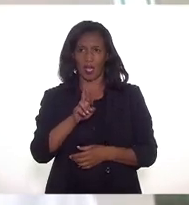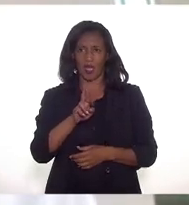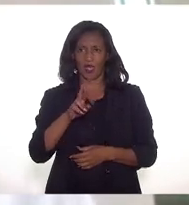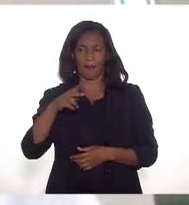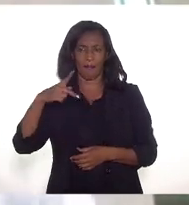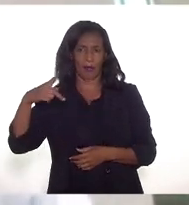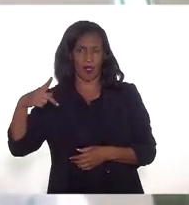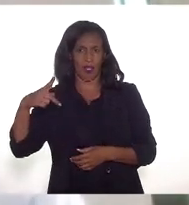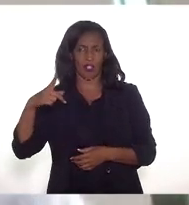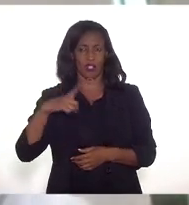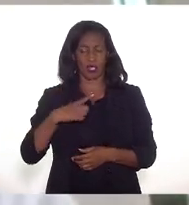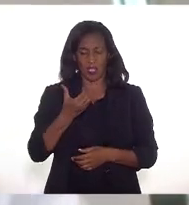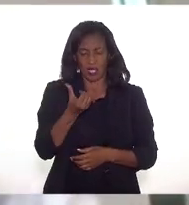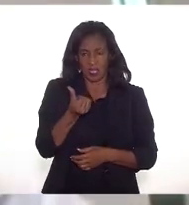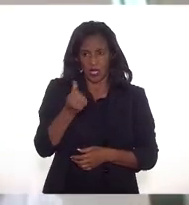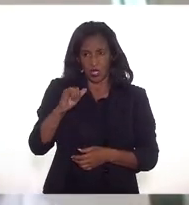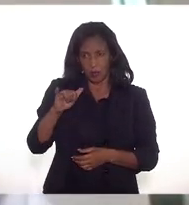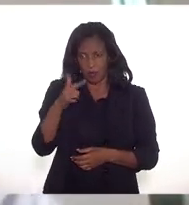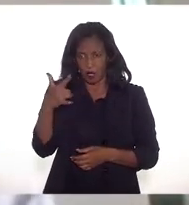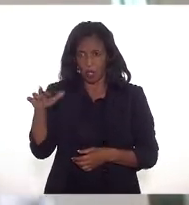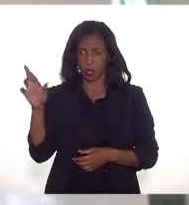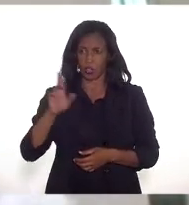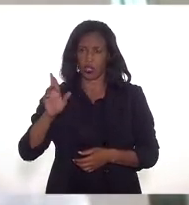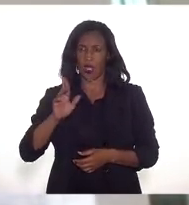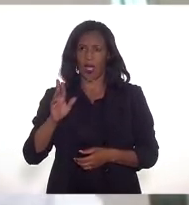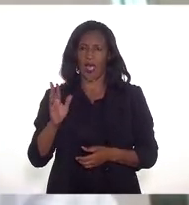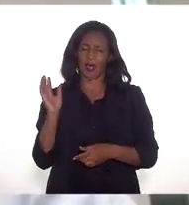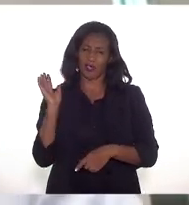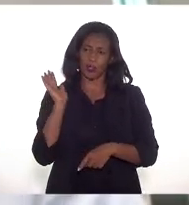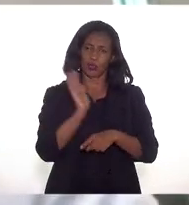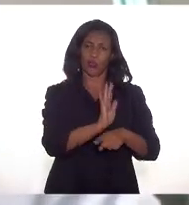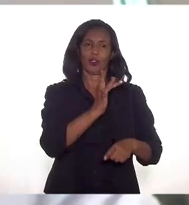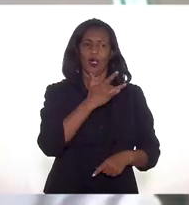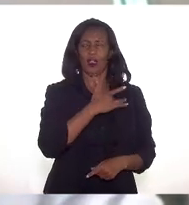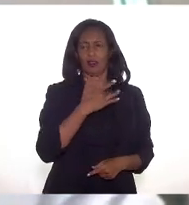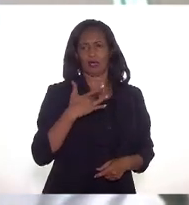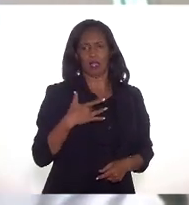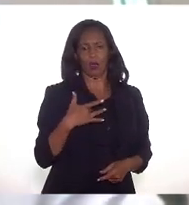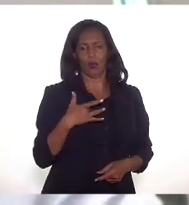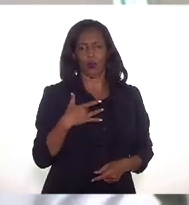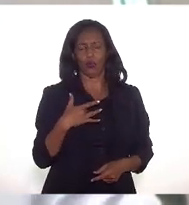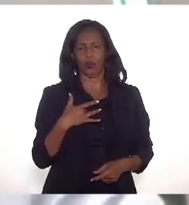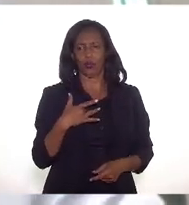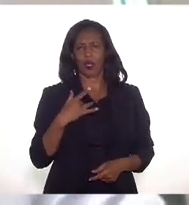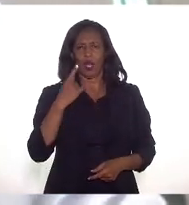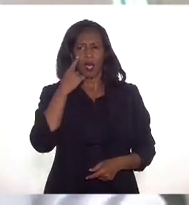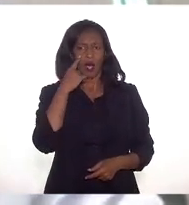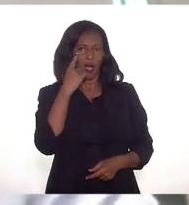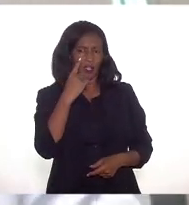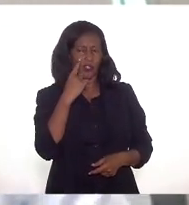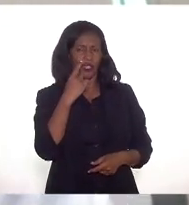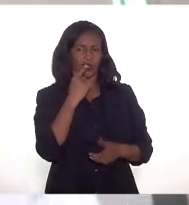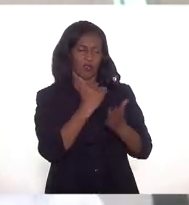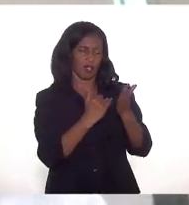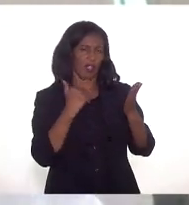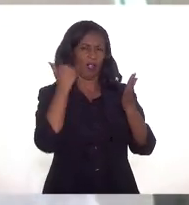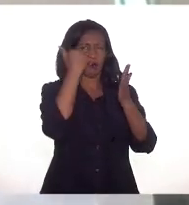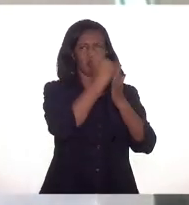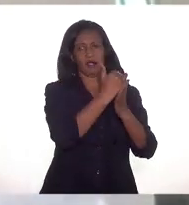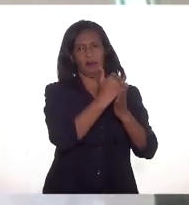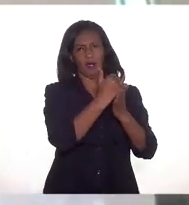bilhões de reais, para a saúde, para a gente ver se nos próximos anos a gente faz uma despesa em saúde acima do índice e que a